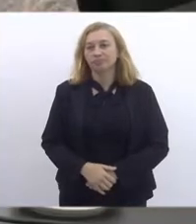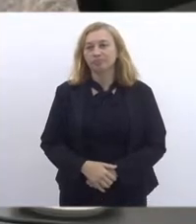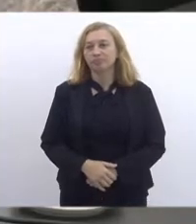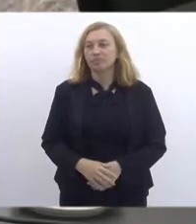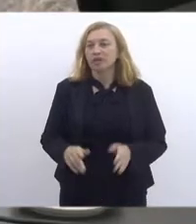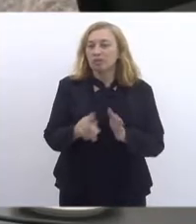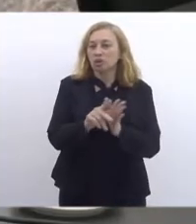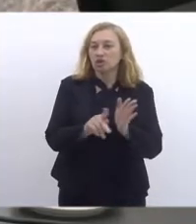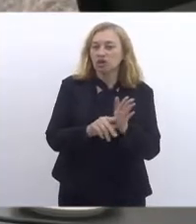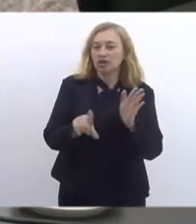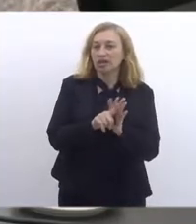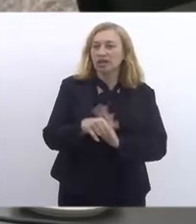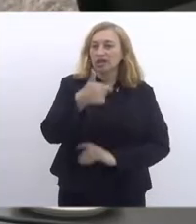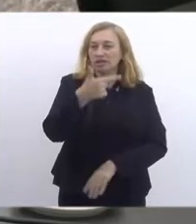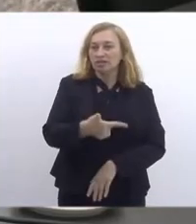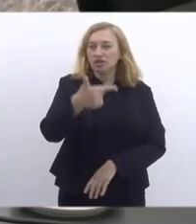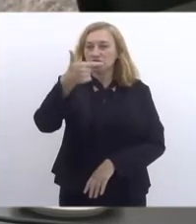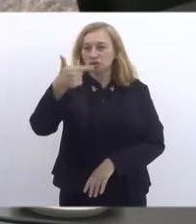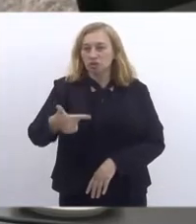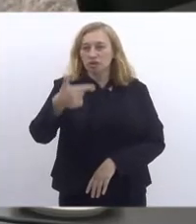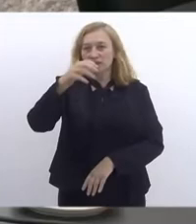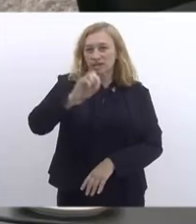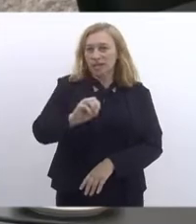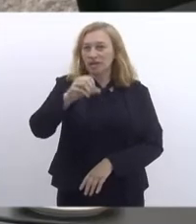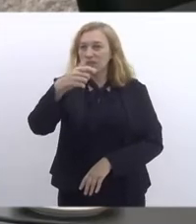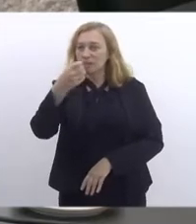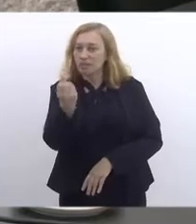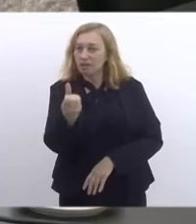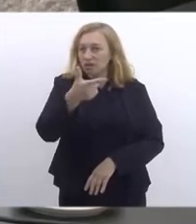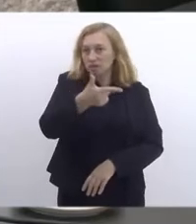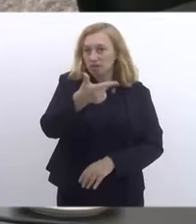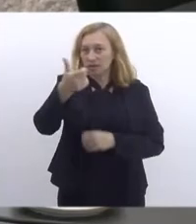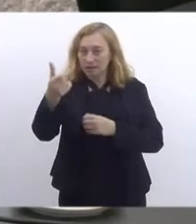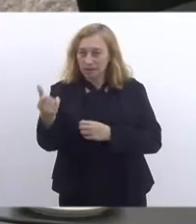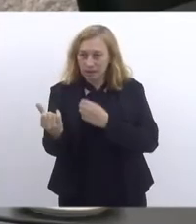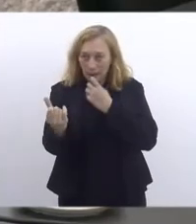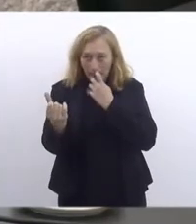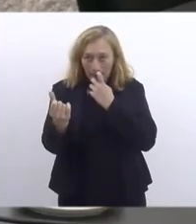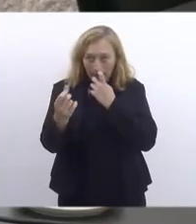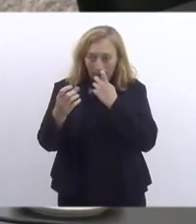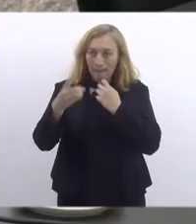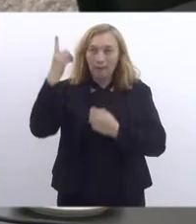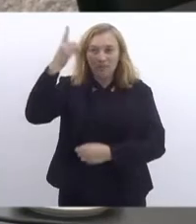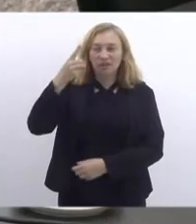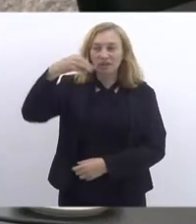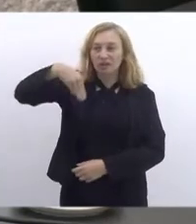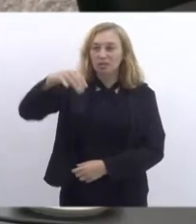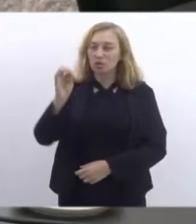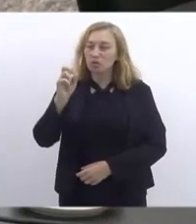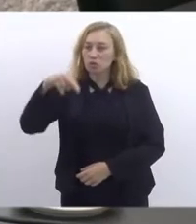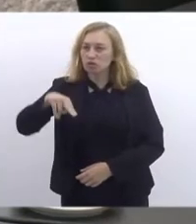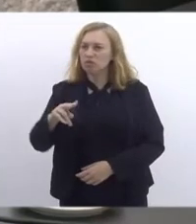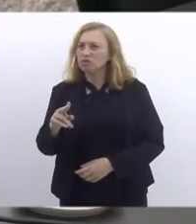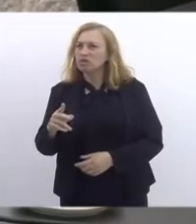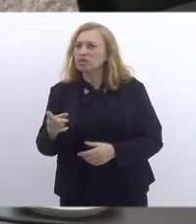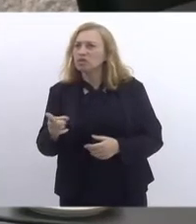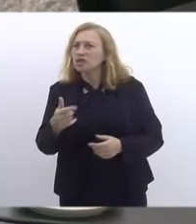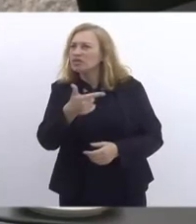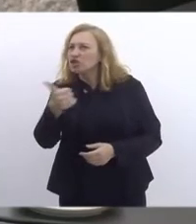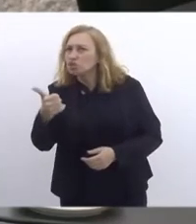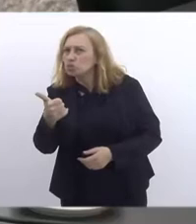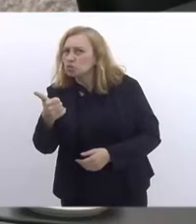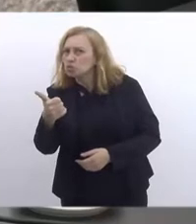Projeto de Lei 2206/2016, de autoria do deputado Milton Rangel. Vossa Excelência não pulou o 21? Não, eu estou